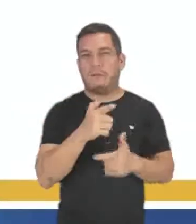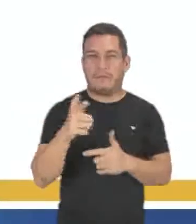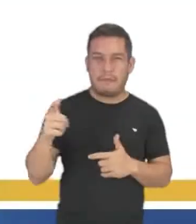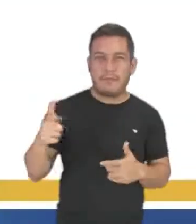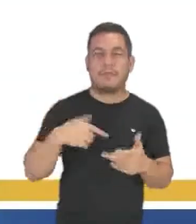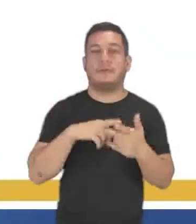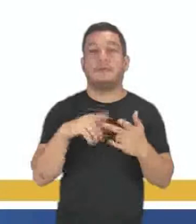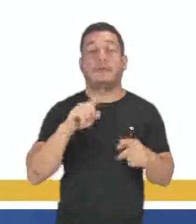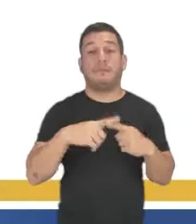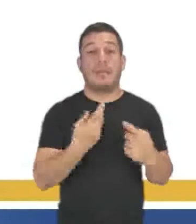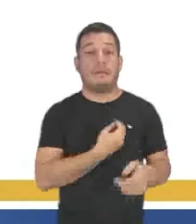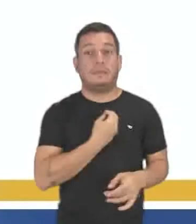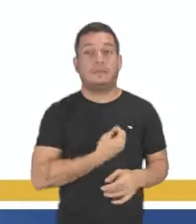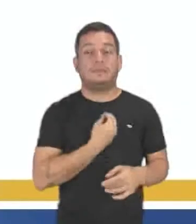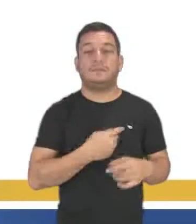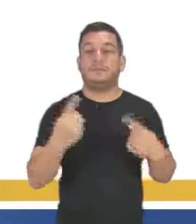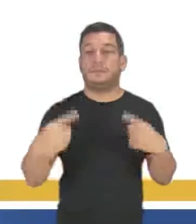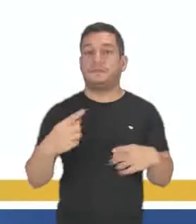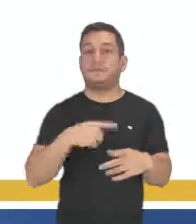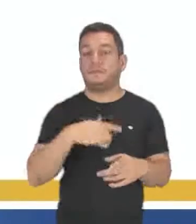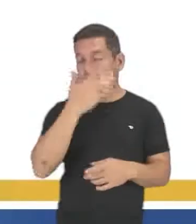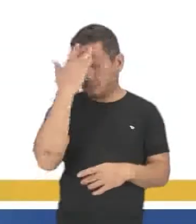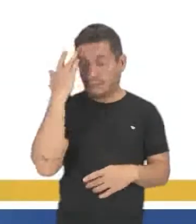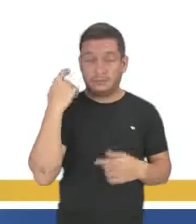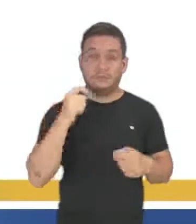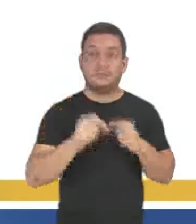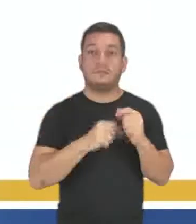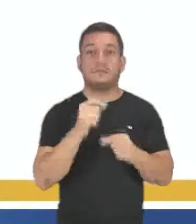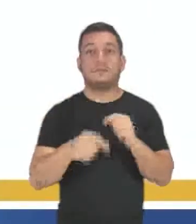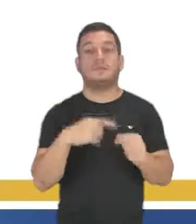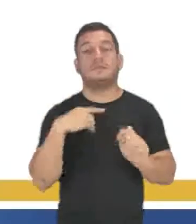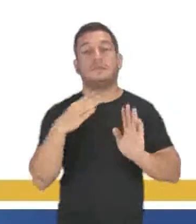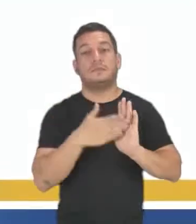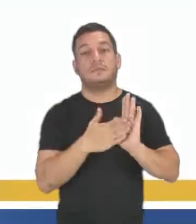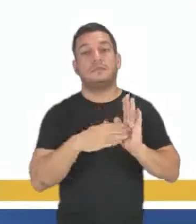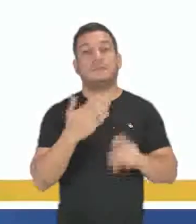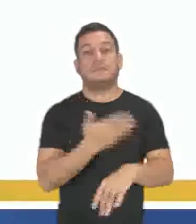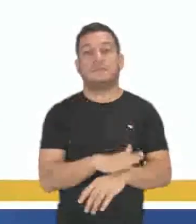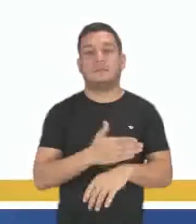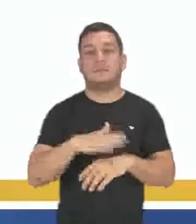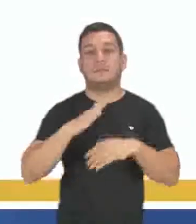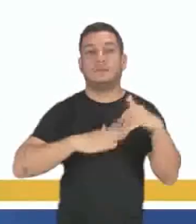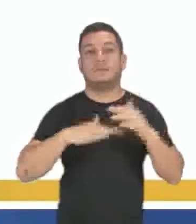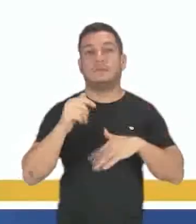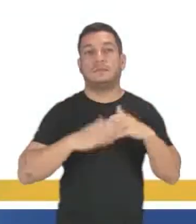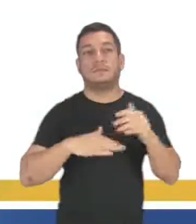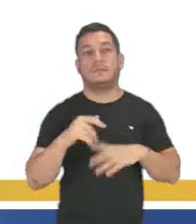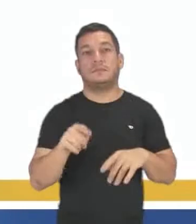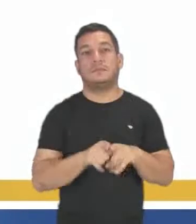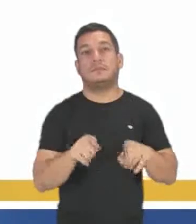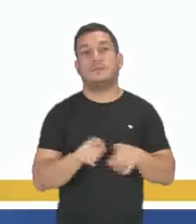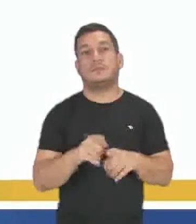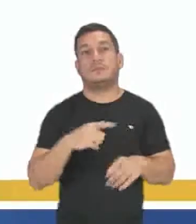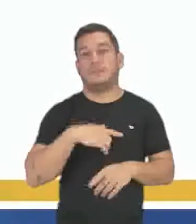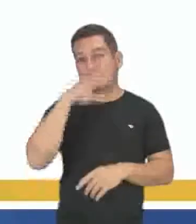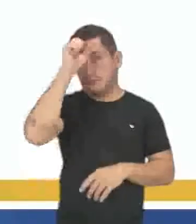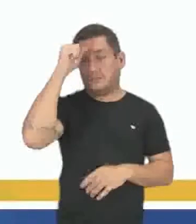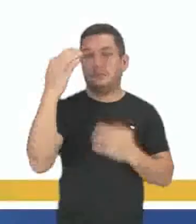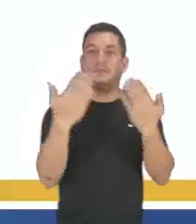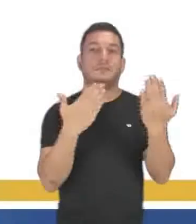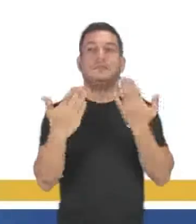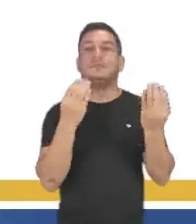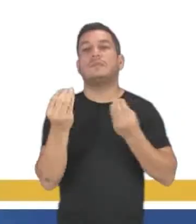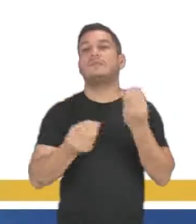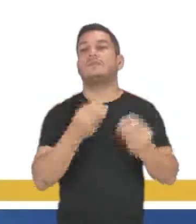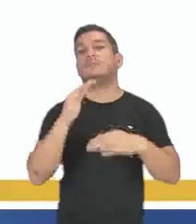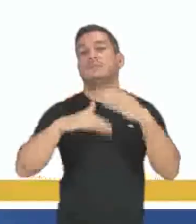para participar do campeonato, o jogador deve se submeter a programas de treinamento profissional e aprender com psicólogos como